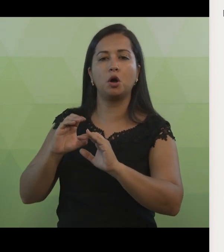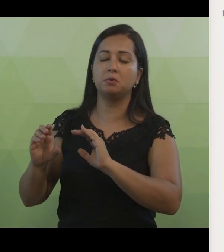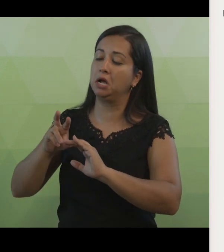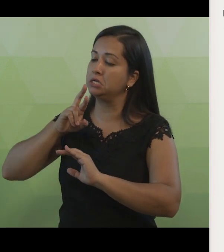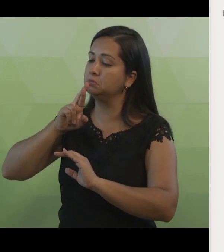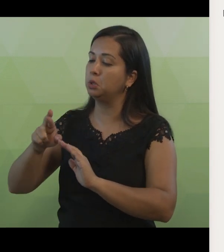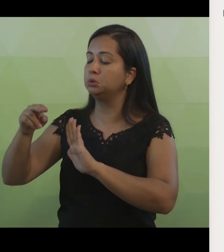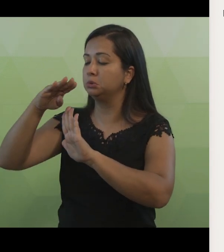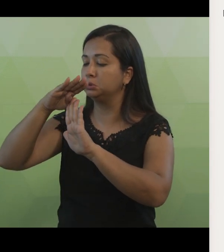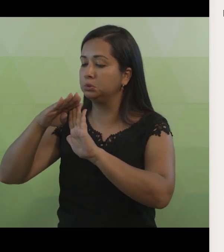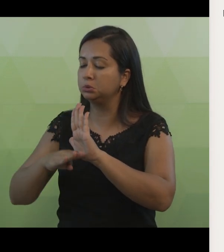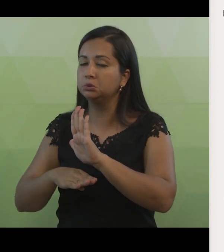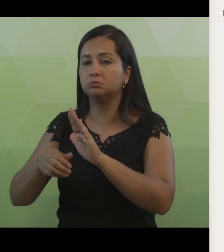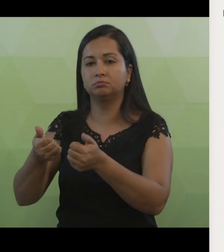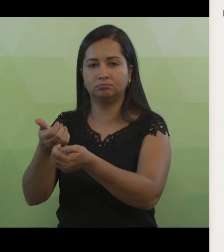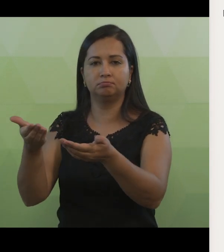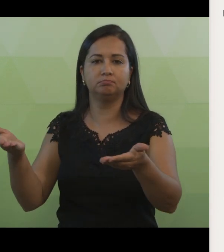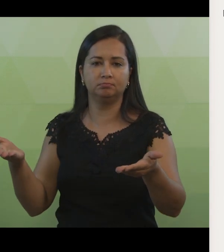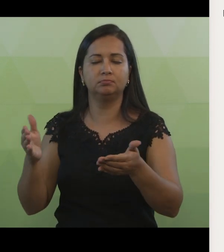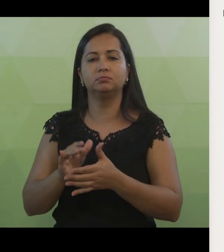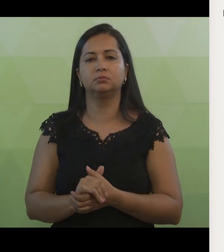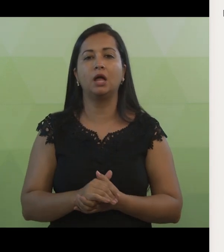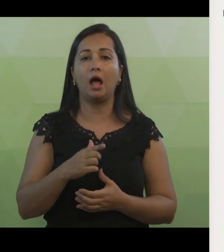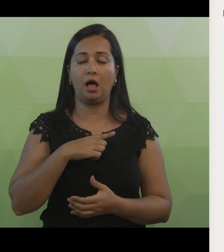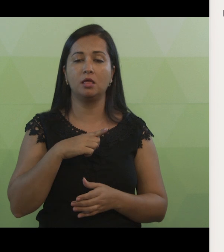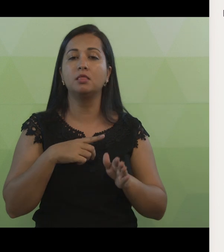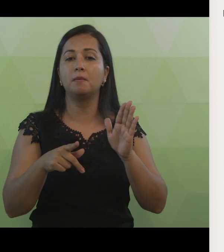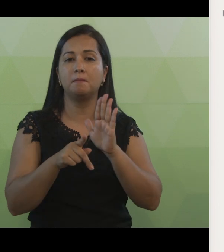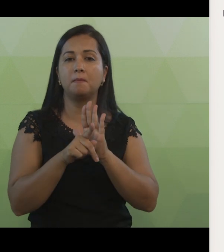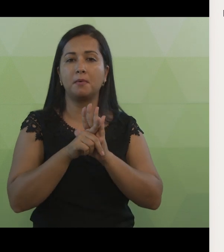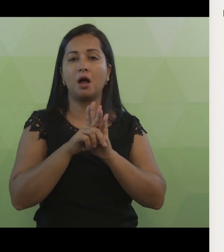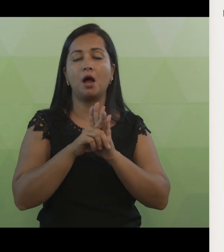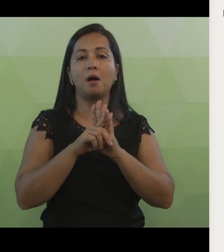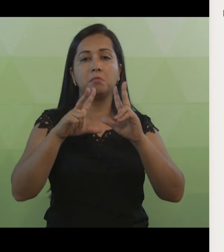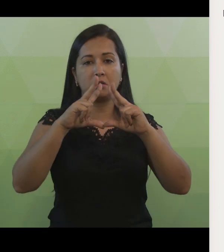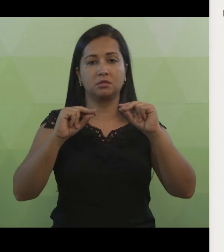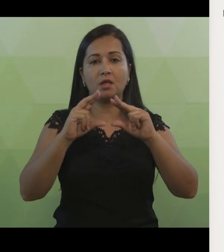interessados. Esse conceito é do Tribunal de Contas da União do Distrito Federal.